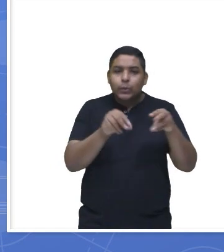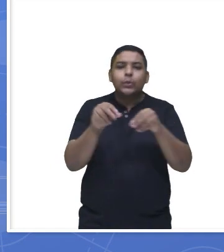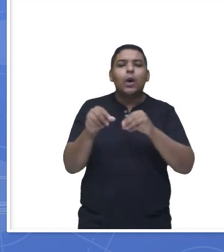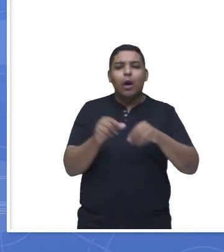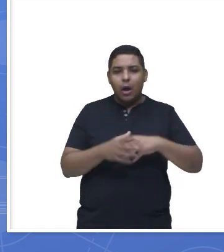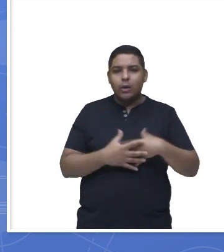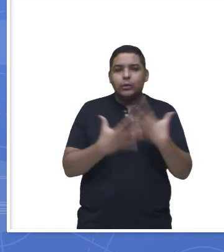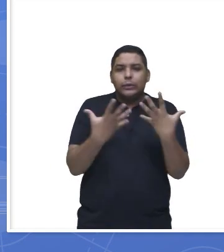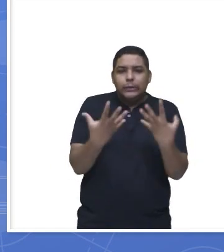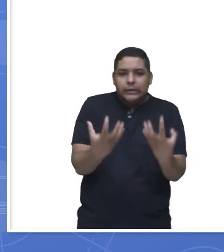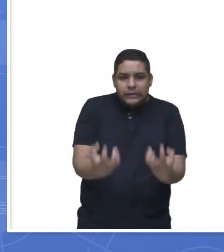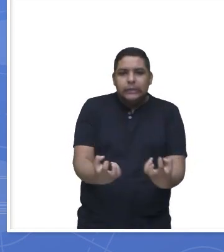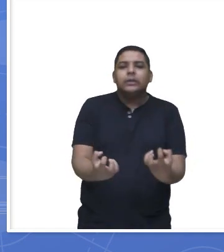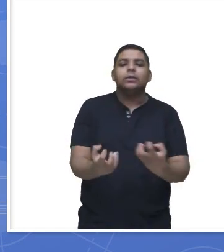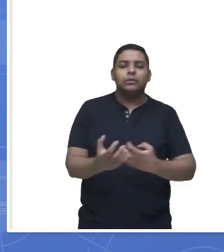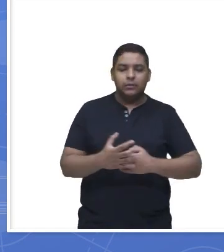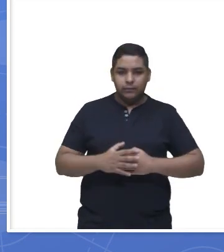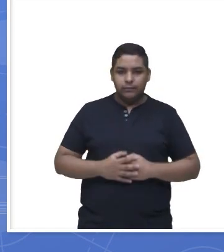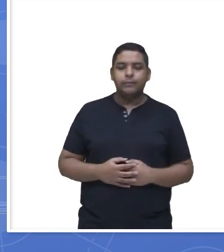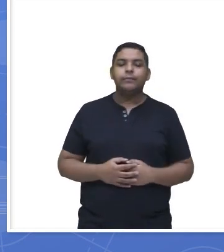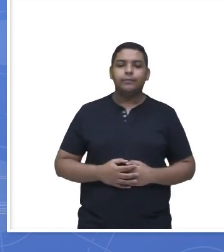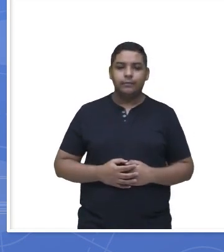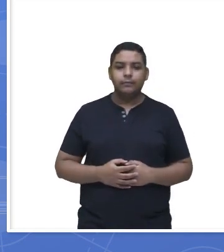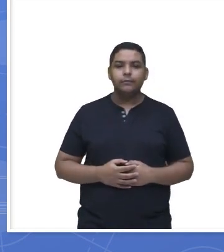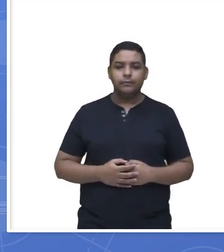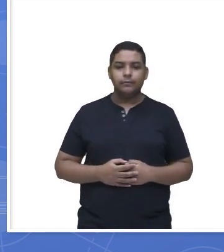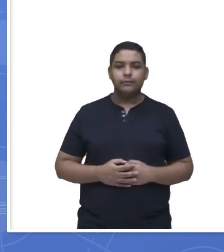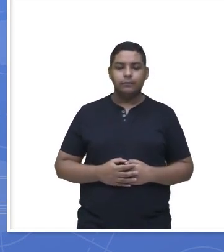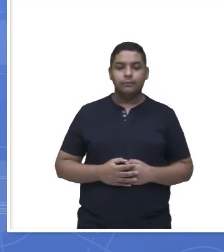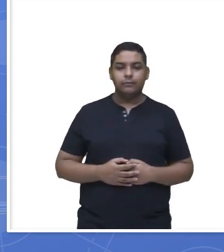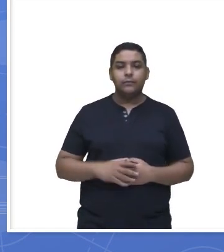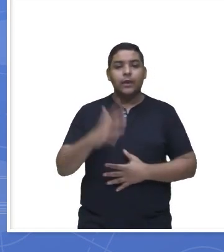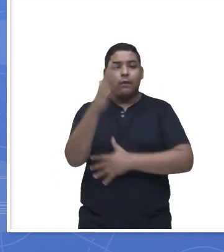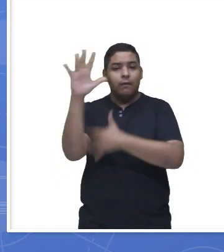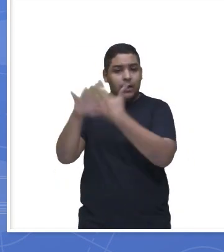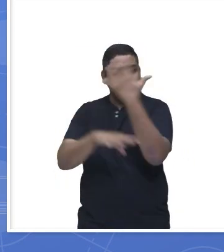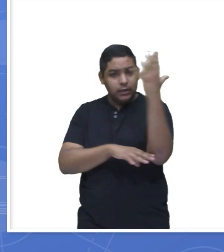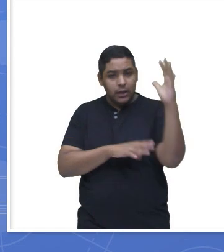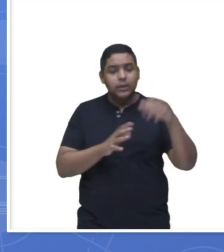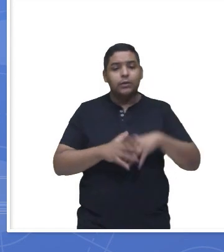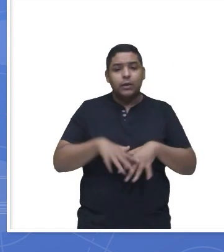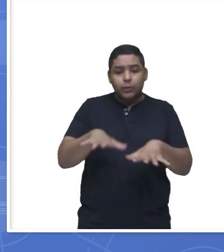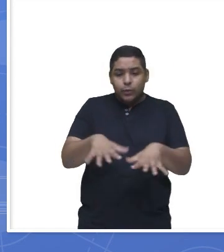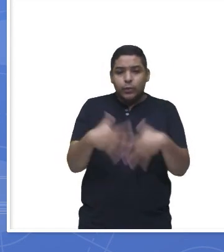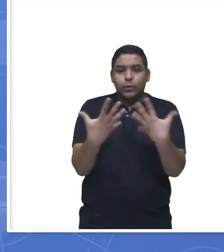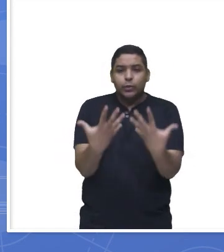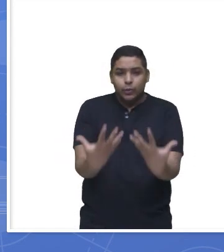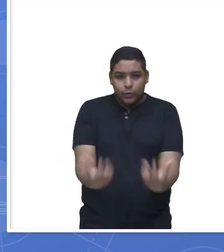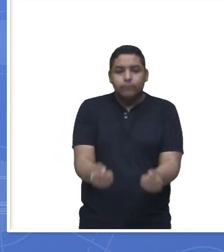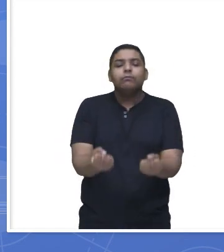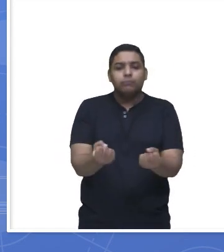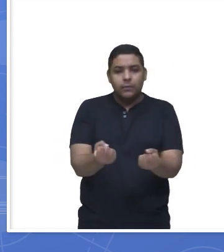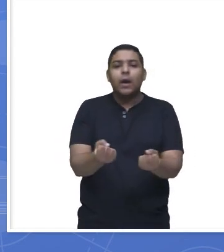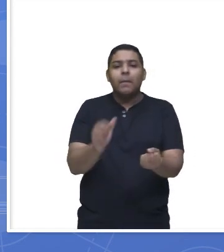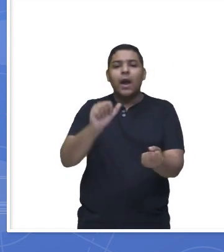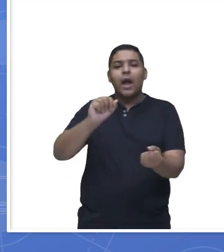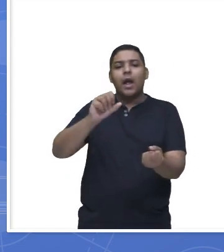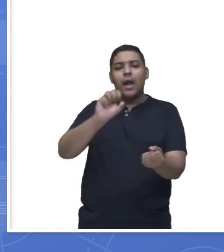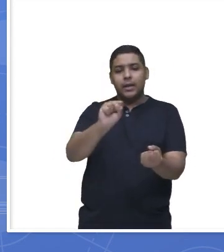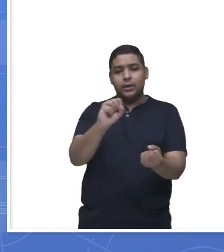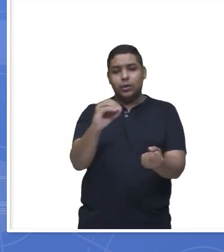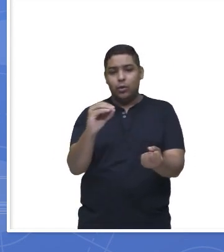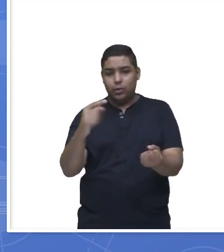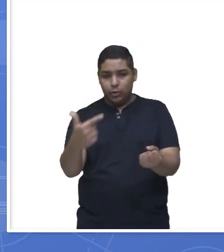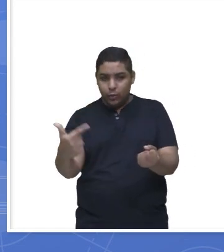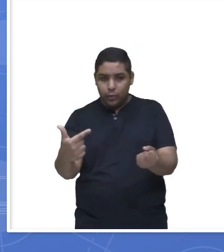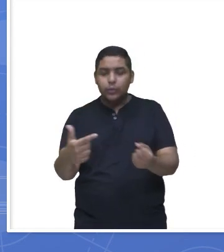solo acidificado, a vegetação passou a absorver esse ácido, né, o dióxido de